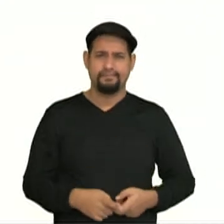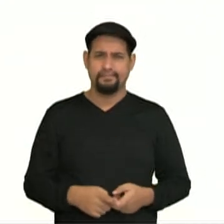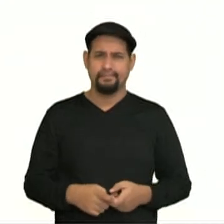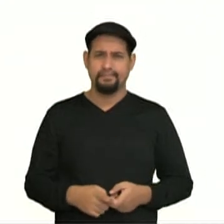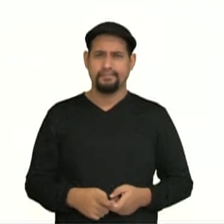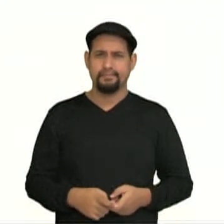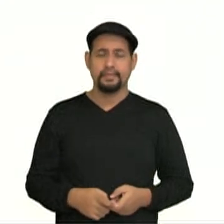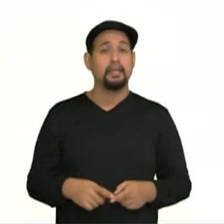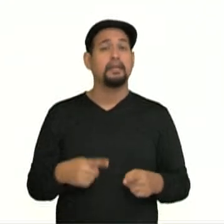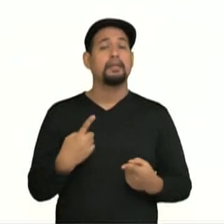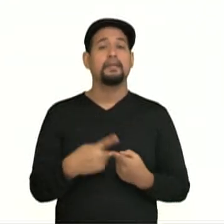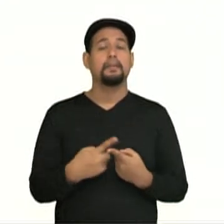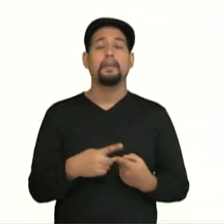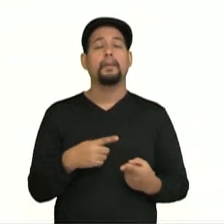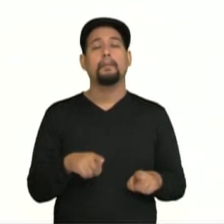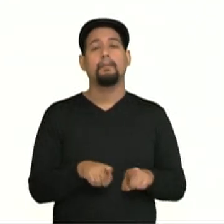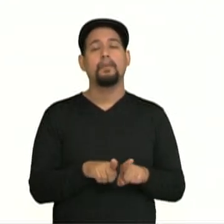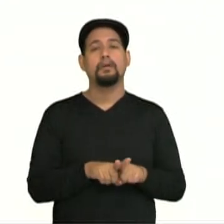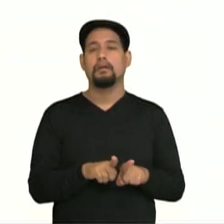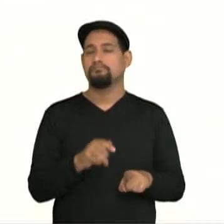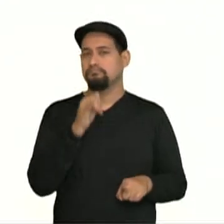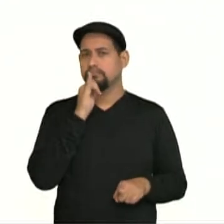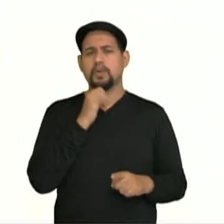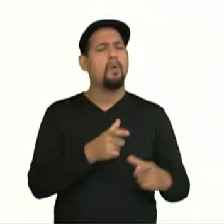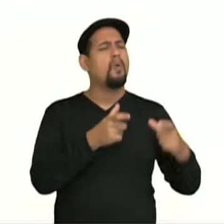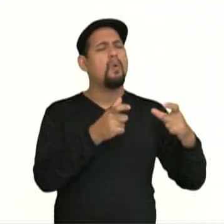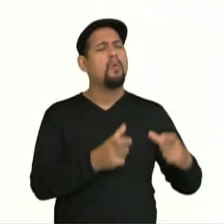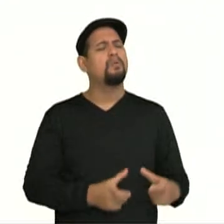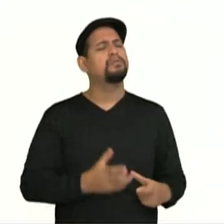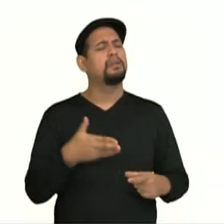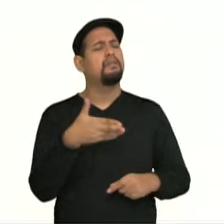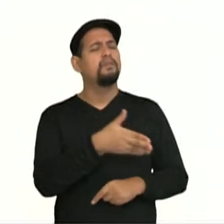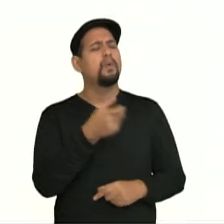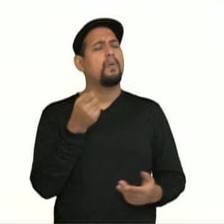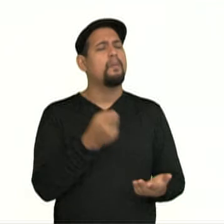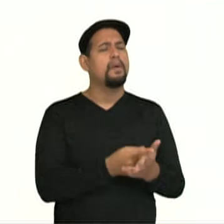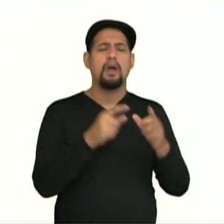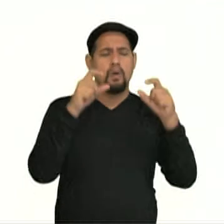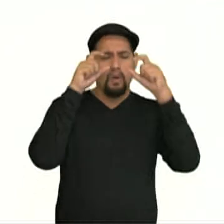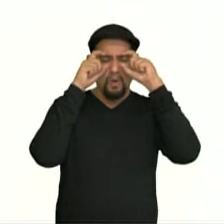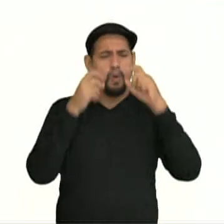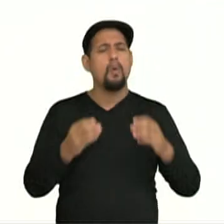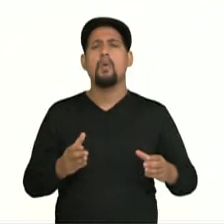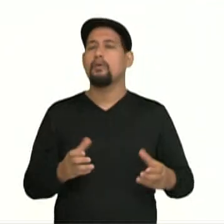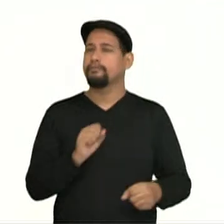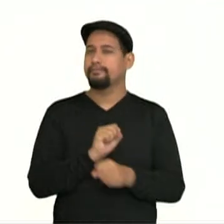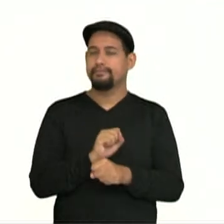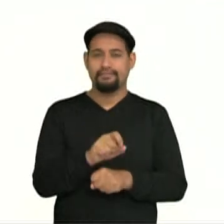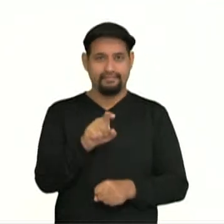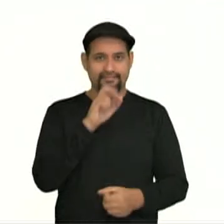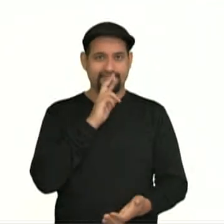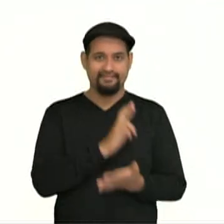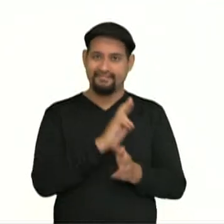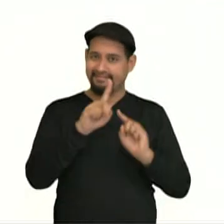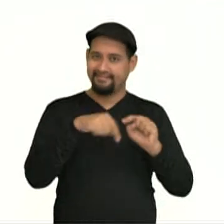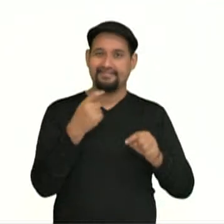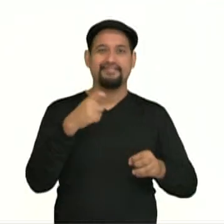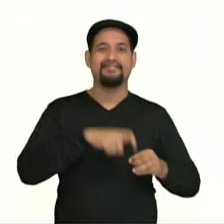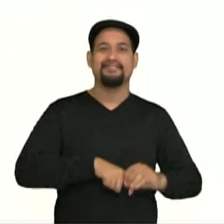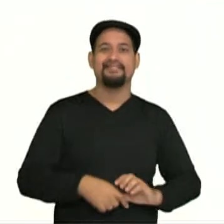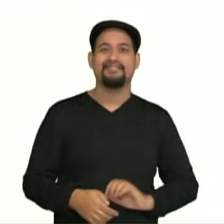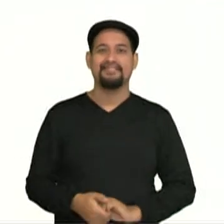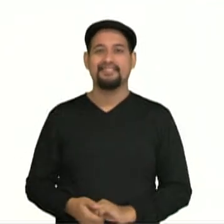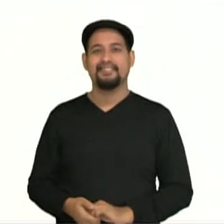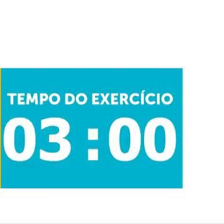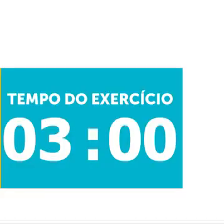where did Mom go to buy her glasses? Onde ela foi para comprar esses óculos? Vou dar um tempo para vocês responderem e a gente já retorna.